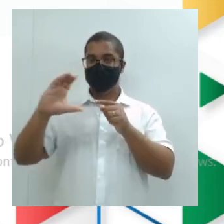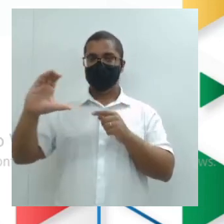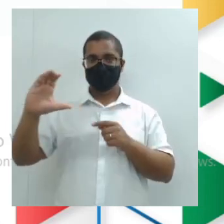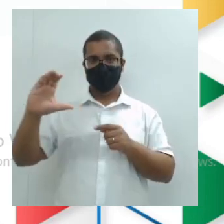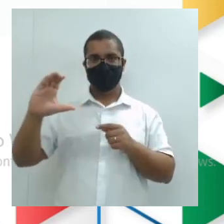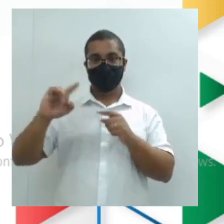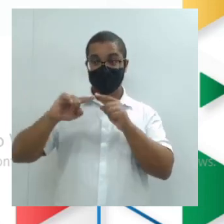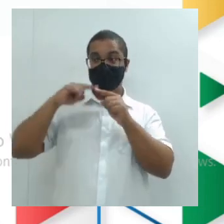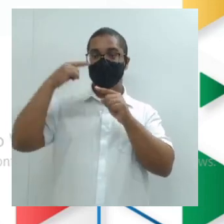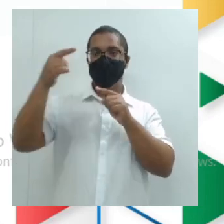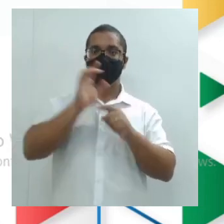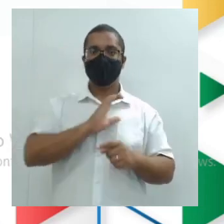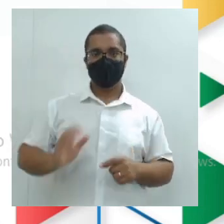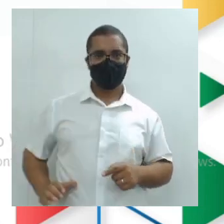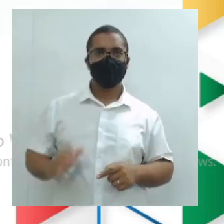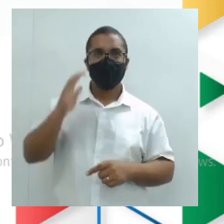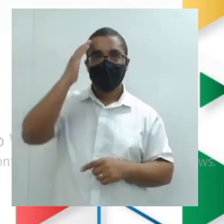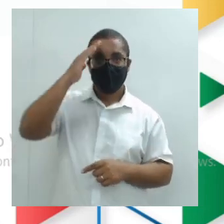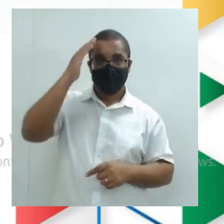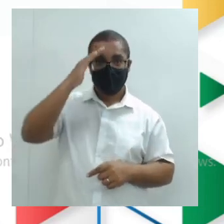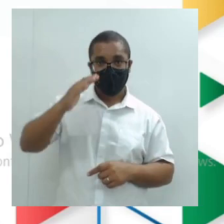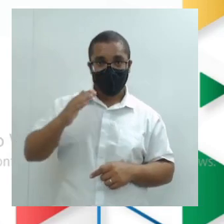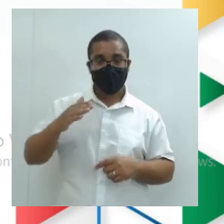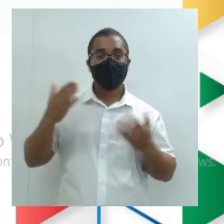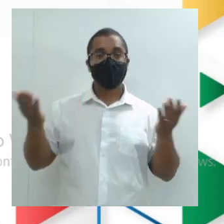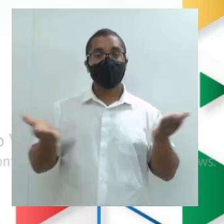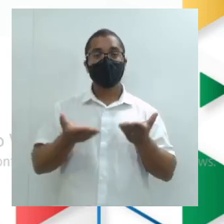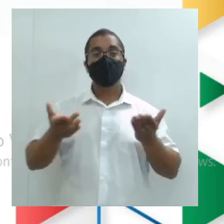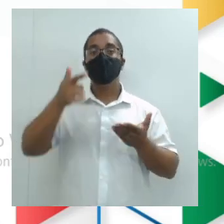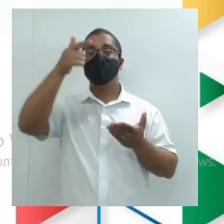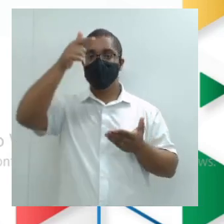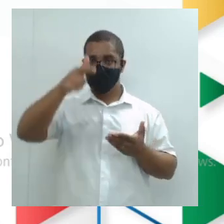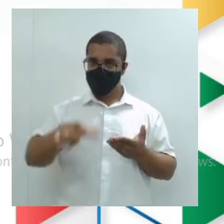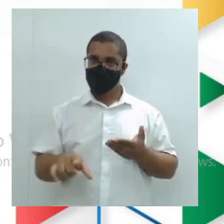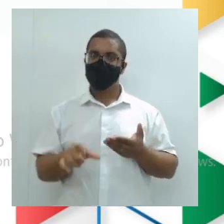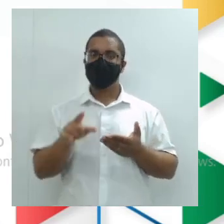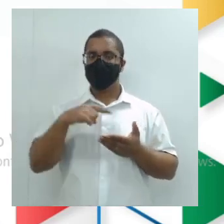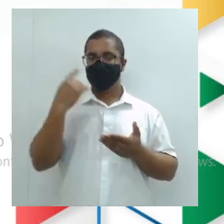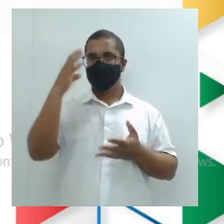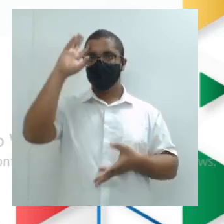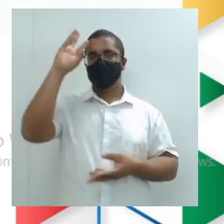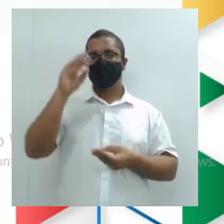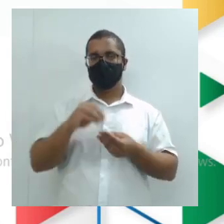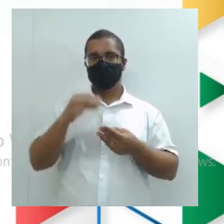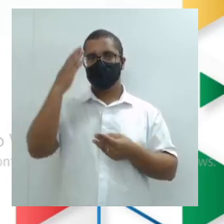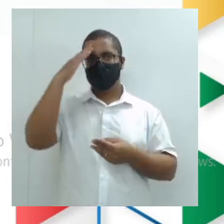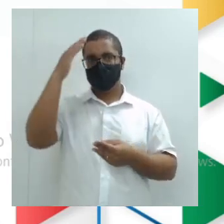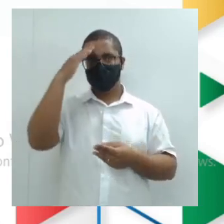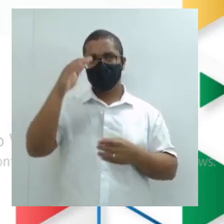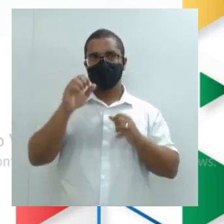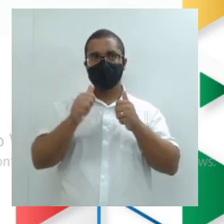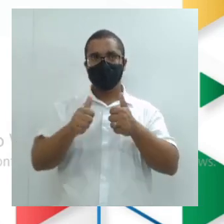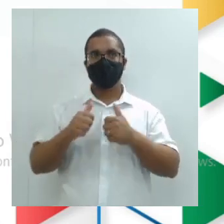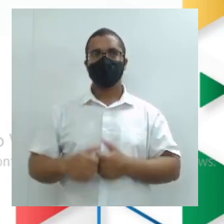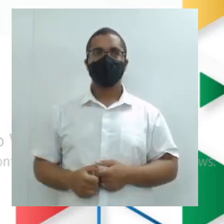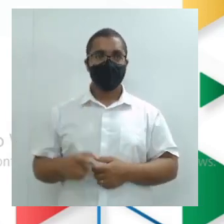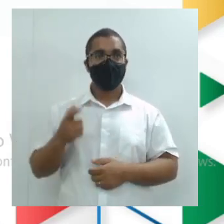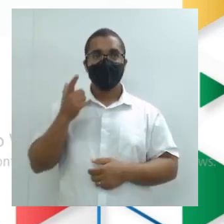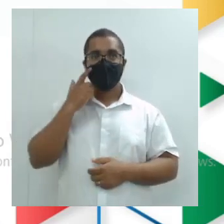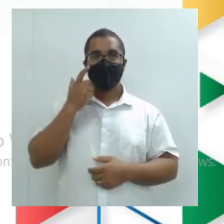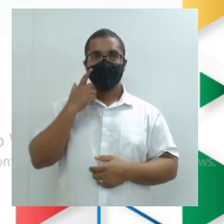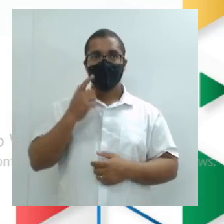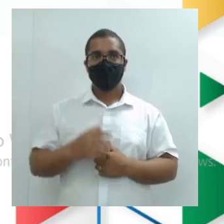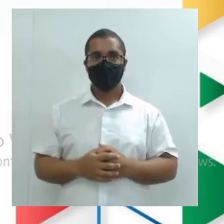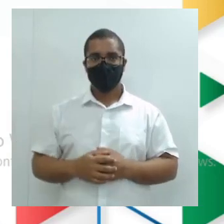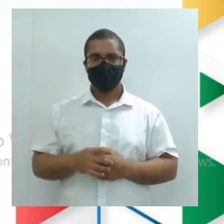referenciando aí? Tomou como base? Agora vamos ver outro conceito para a gente tomar como referência, ok? Segue comigo.